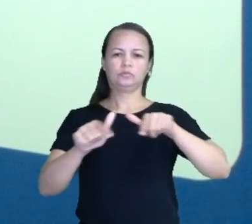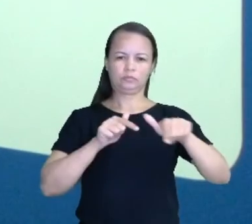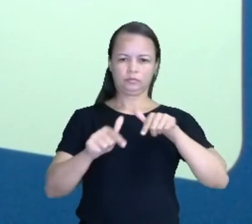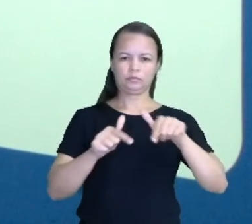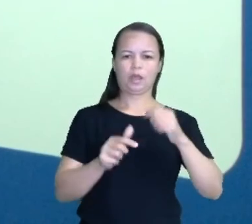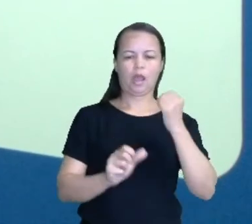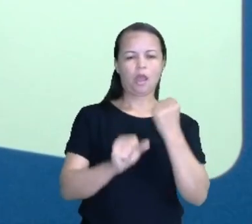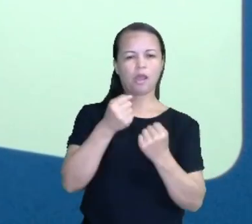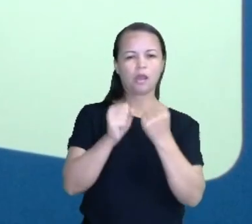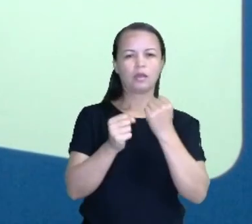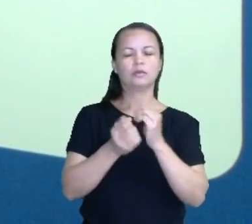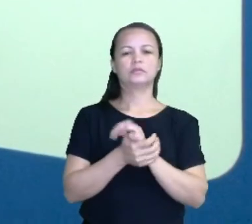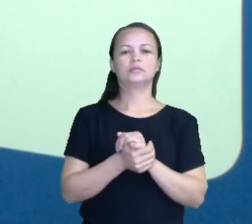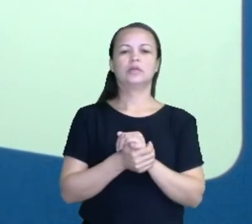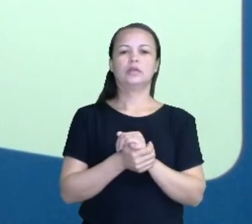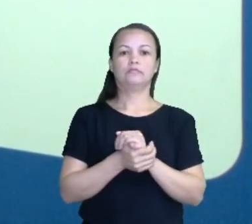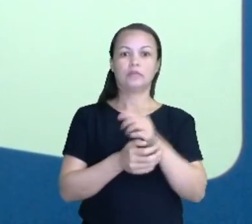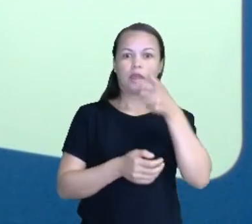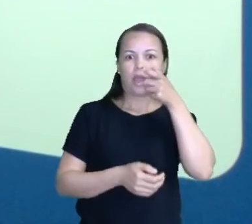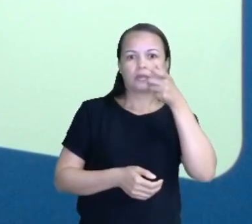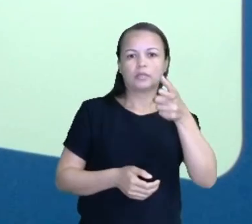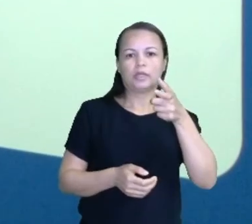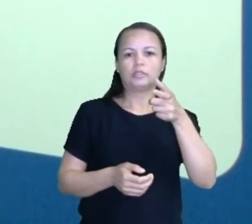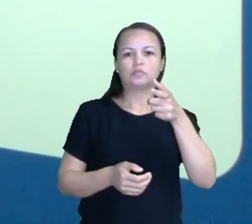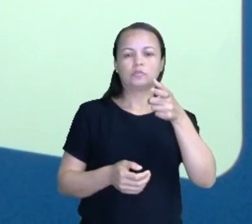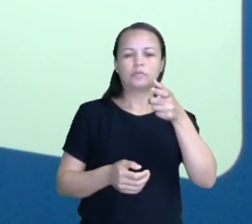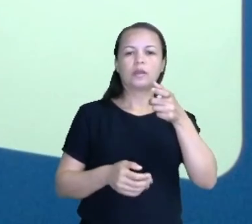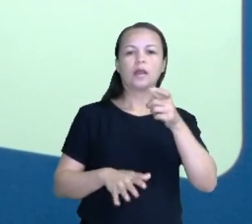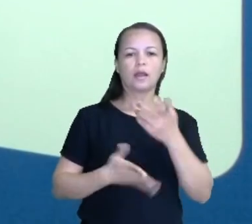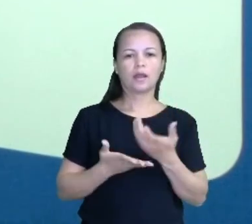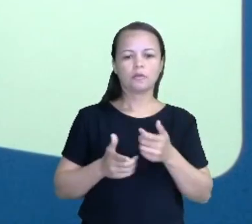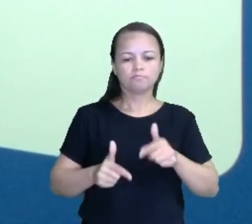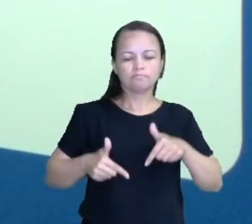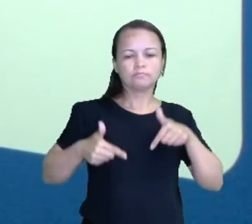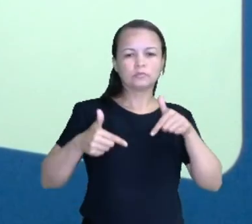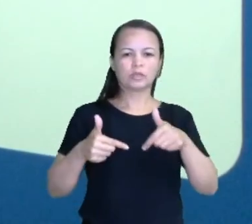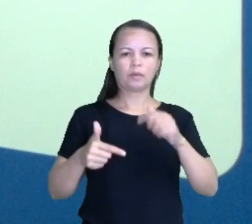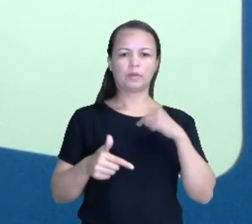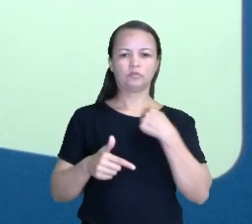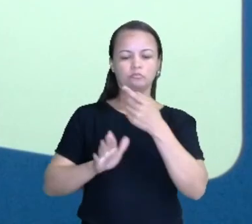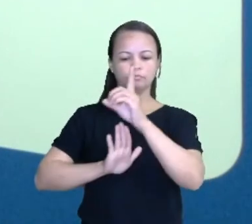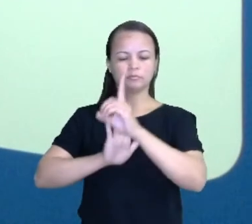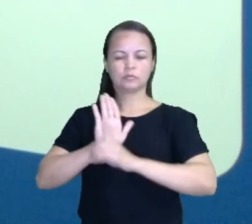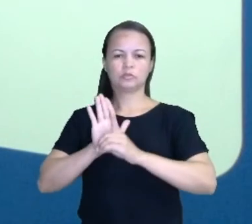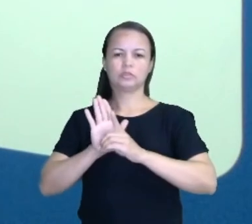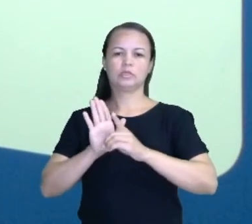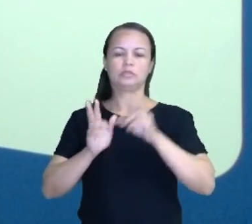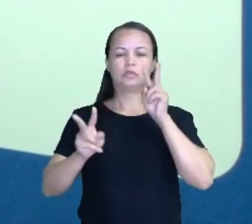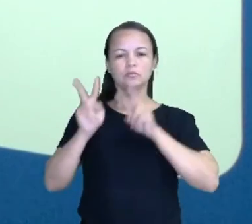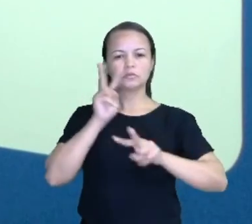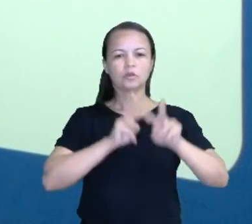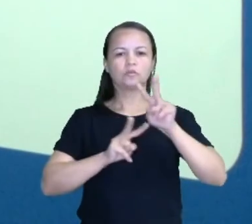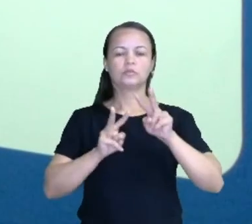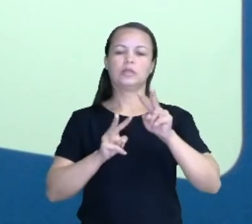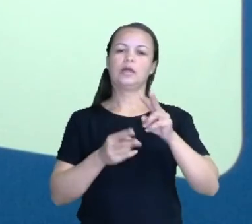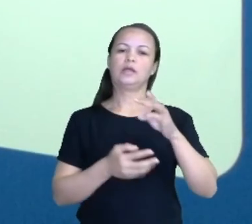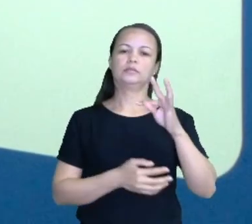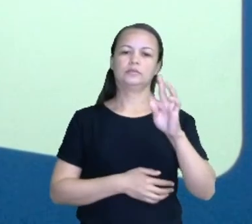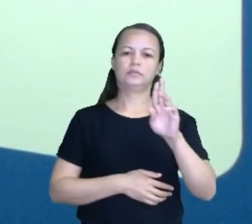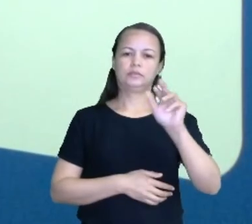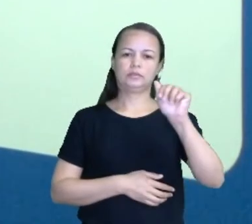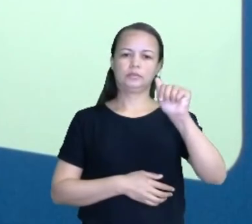trabalho. É preciso ficar atento para lutar pelos nossos direitos em relação ao que nós vimos sobre as